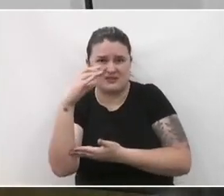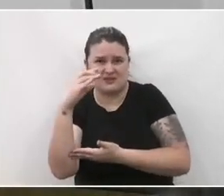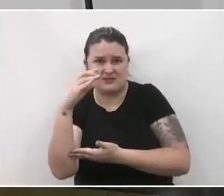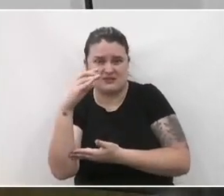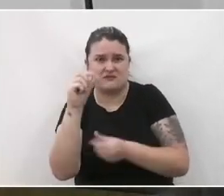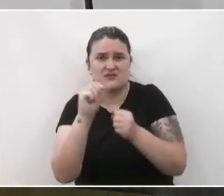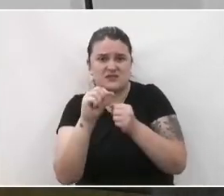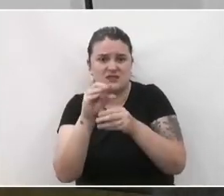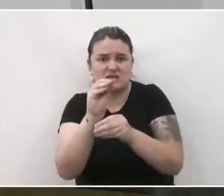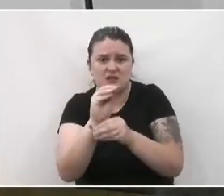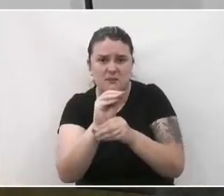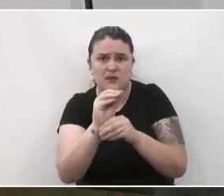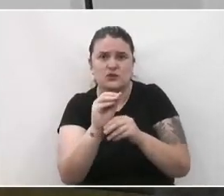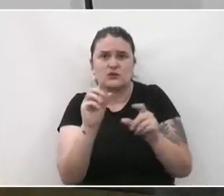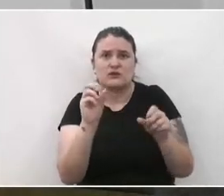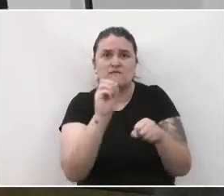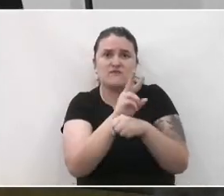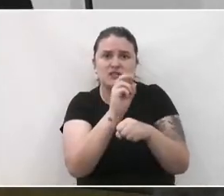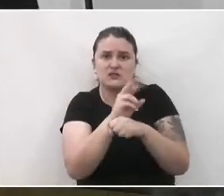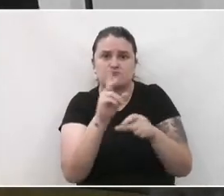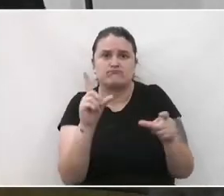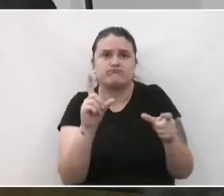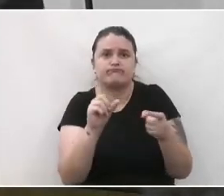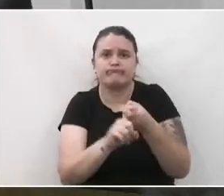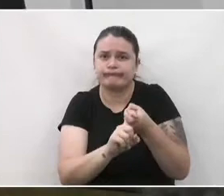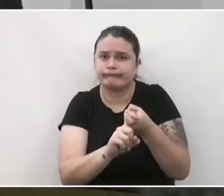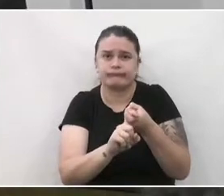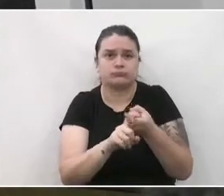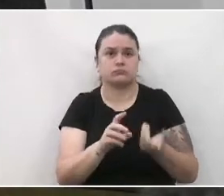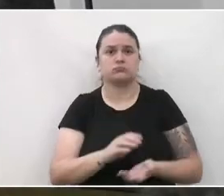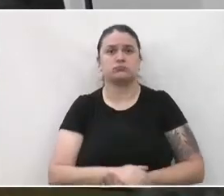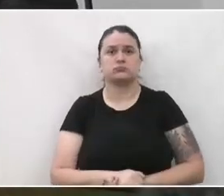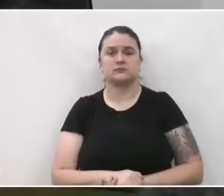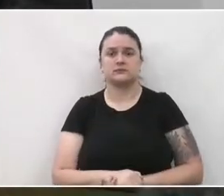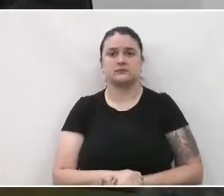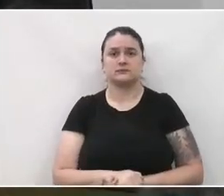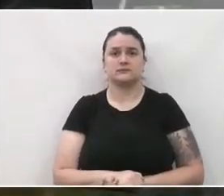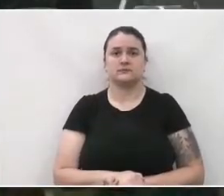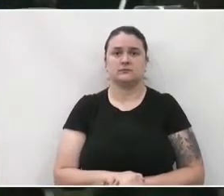para fazer o bloqueio dessa nova variante.